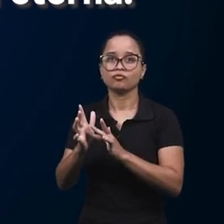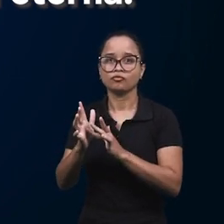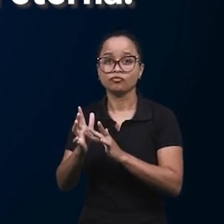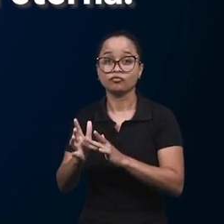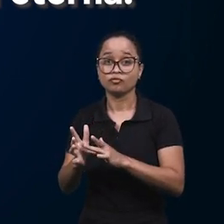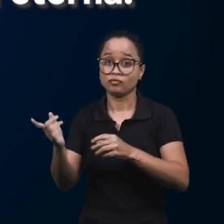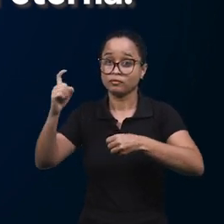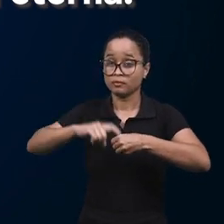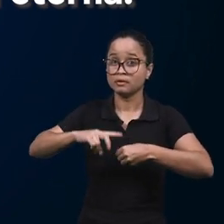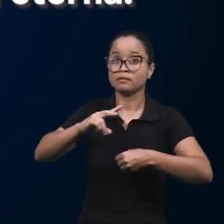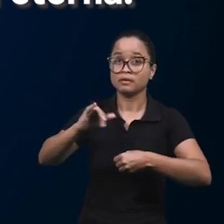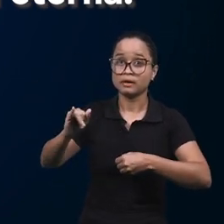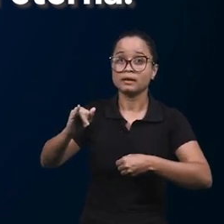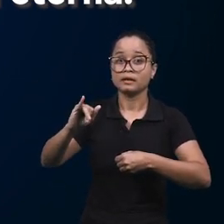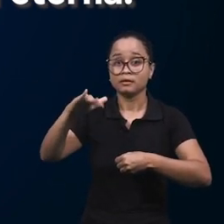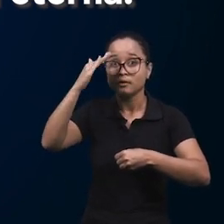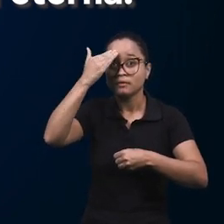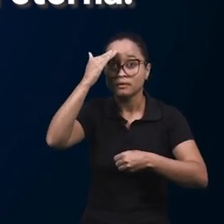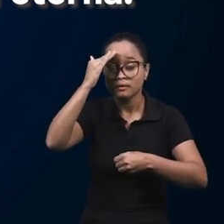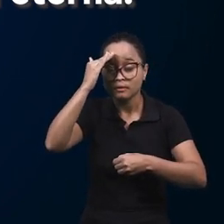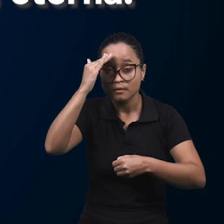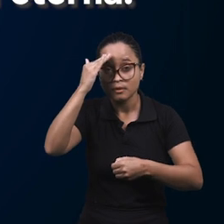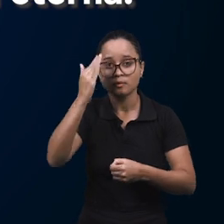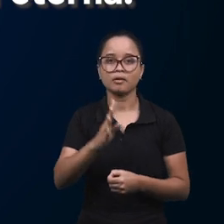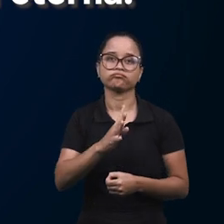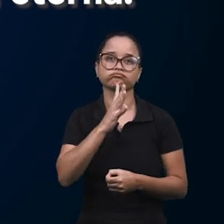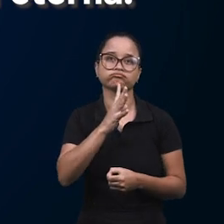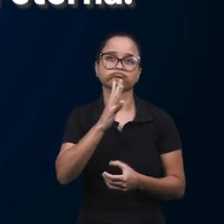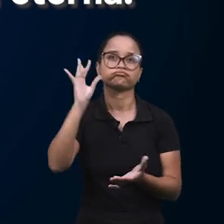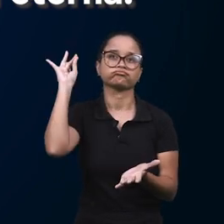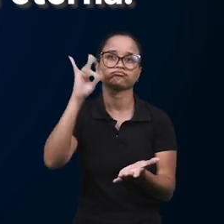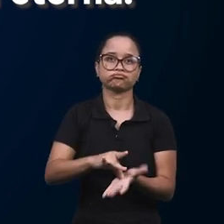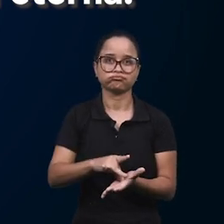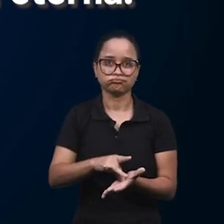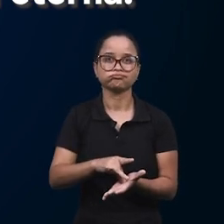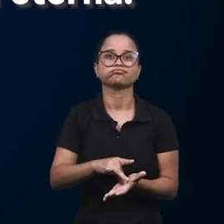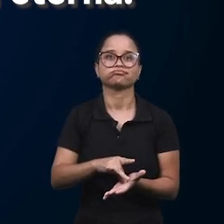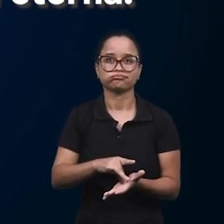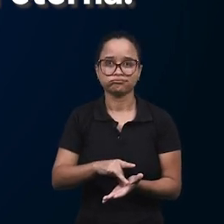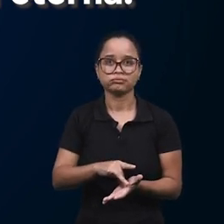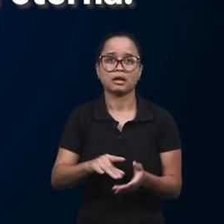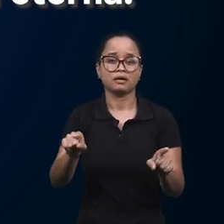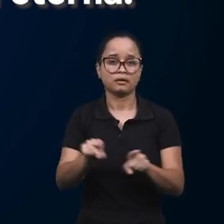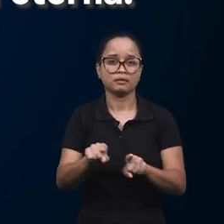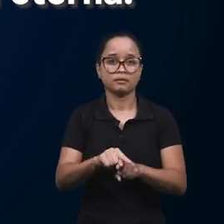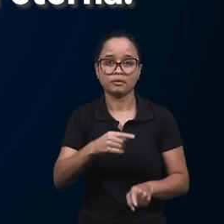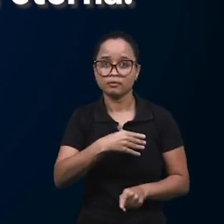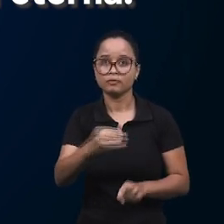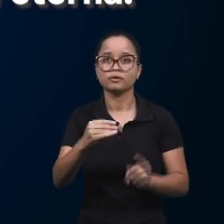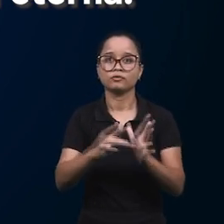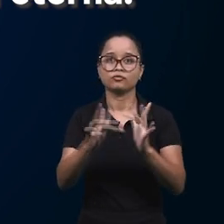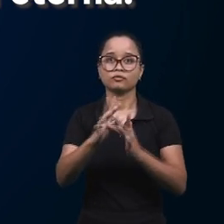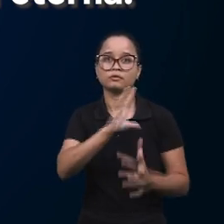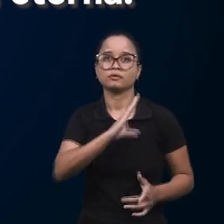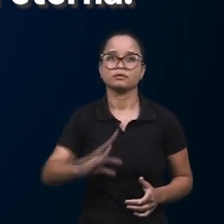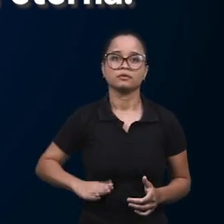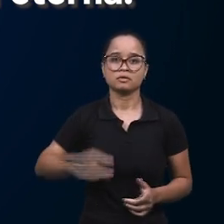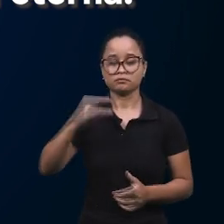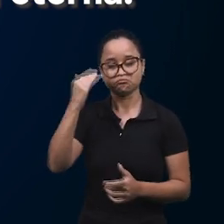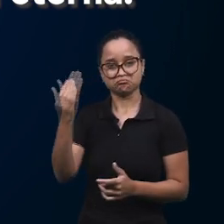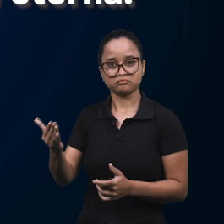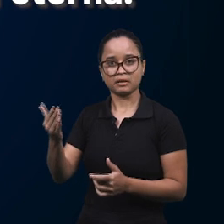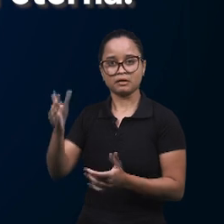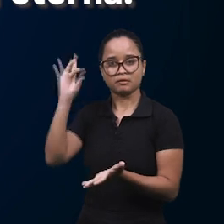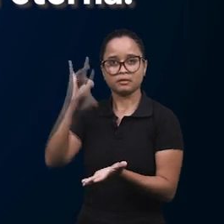dado entendimento para reconhecermos o verdadeiro, e estamos no verdadeiro, em seu Filho Jesus Cristo. Este